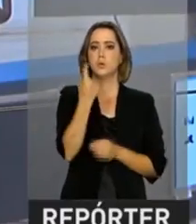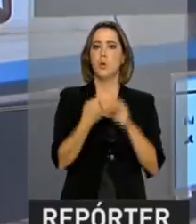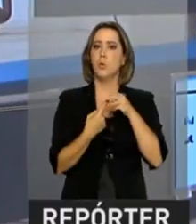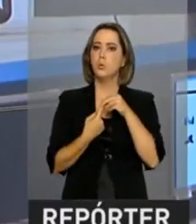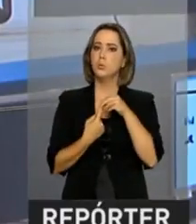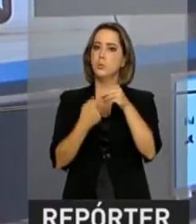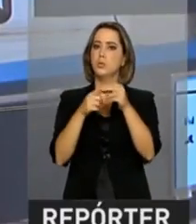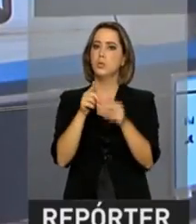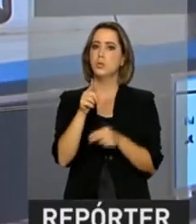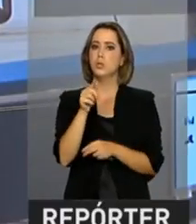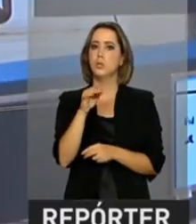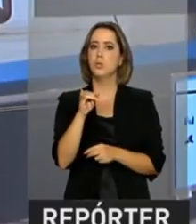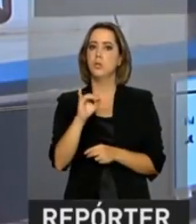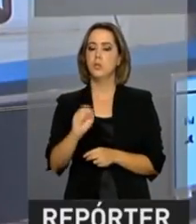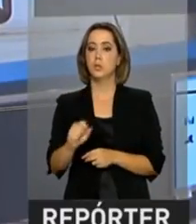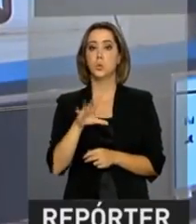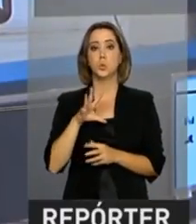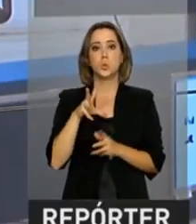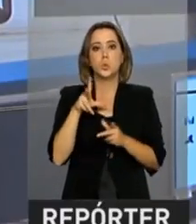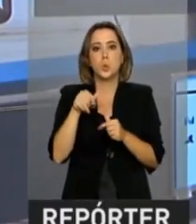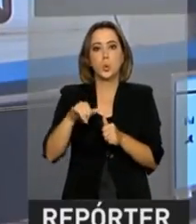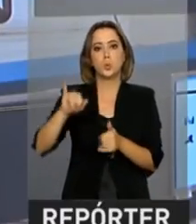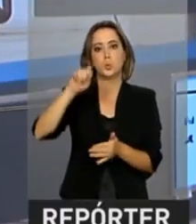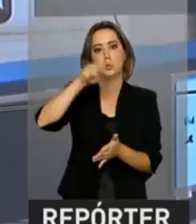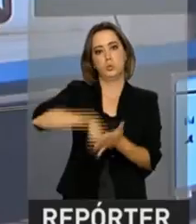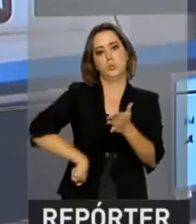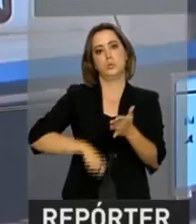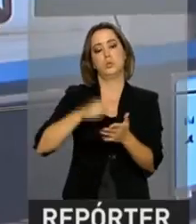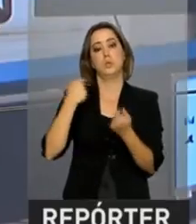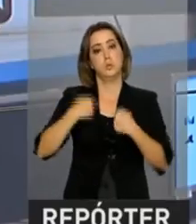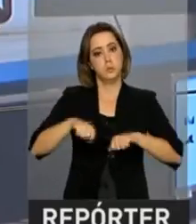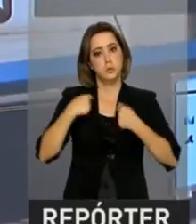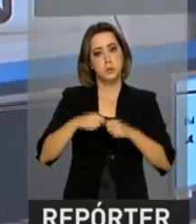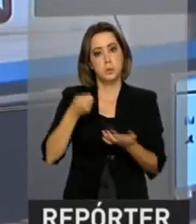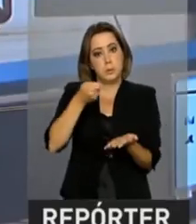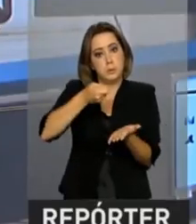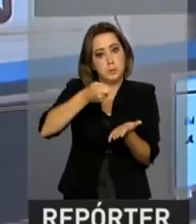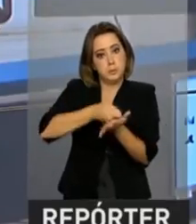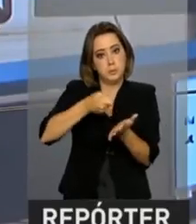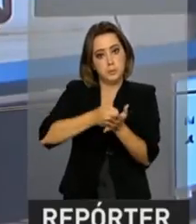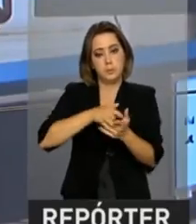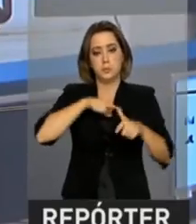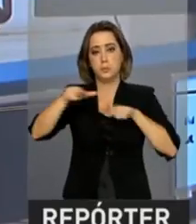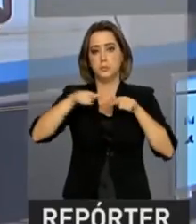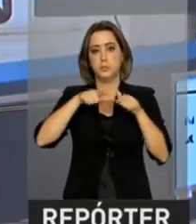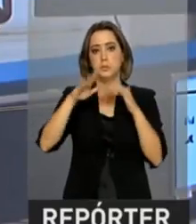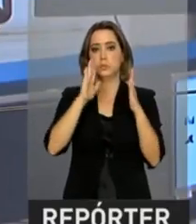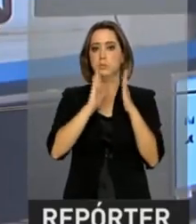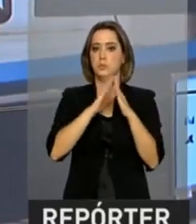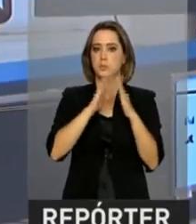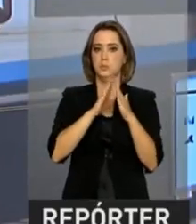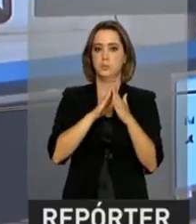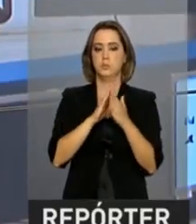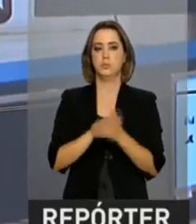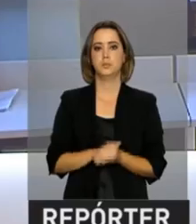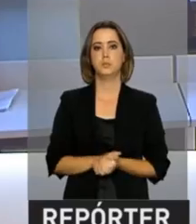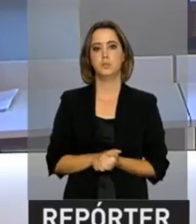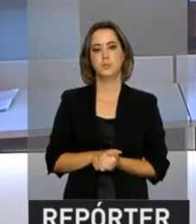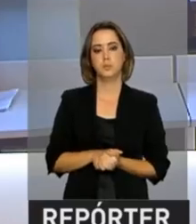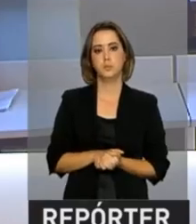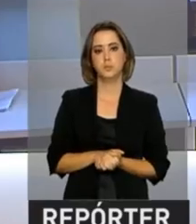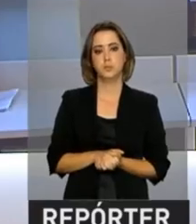guia as contribuições fiscais, trabalhistas e previdenciárias que devem ser recolhidas aos trabalhadores